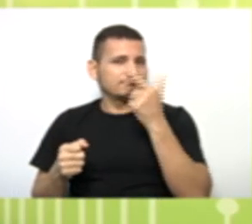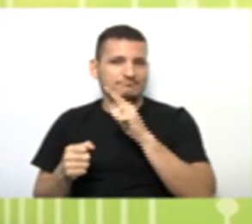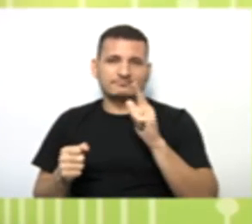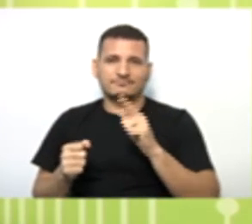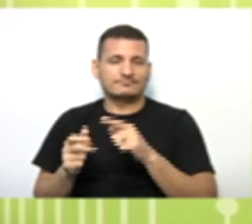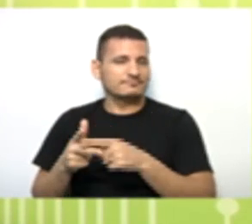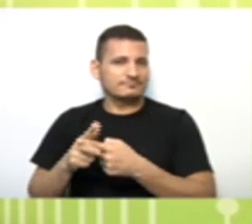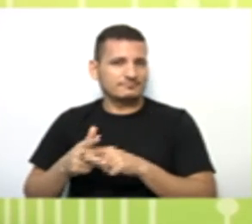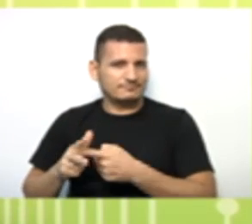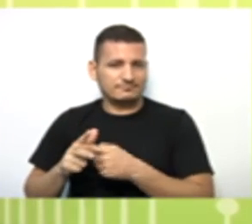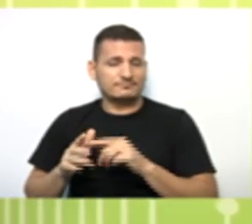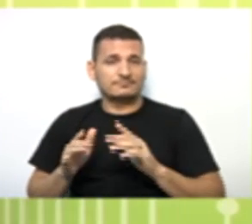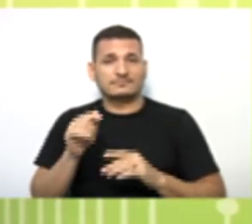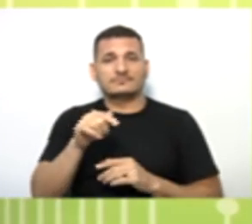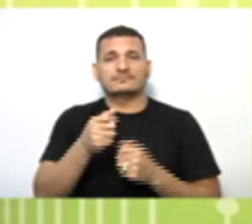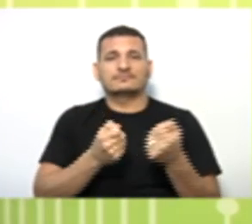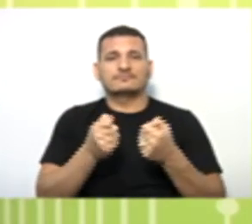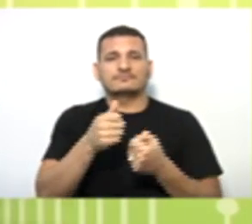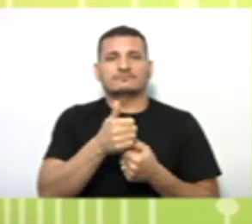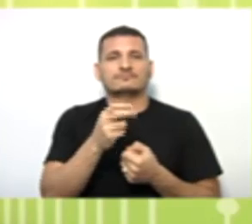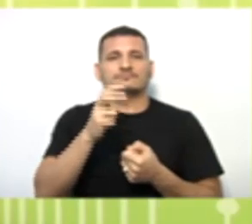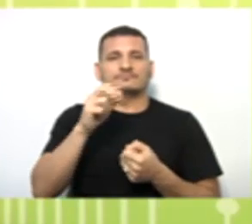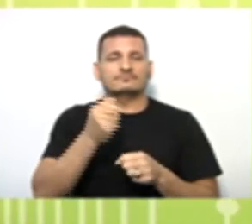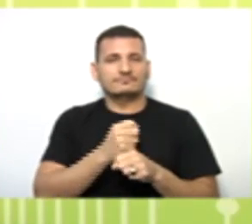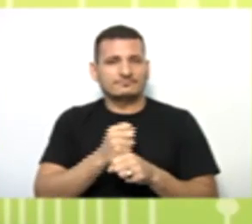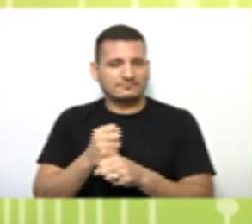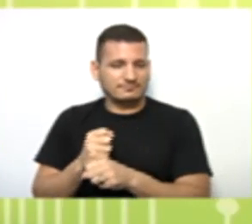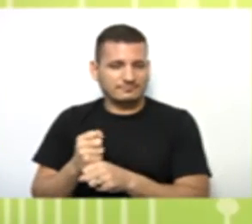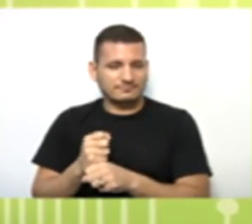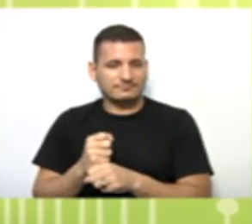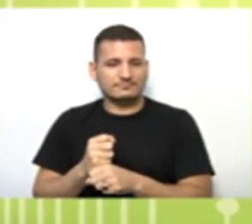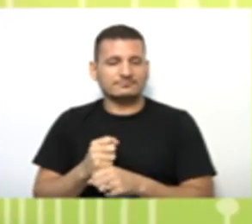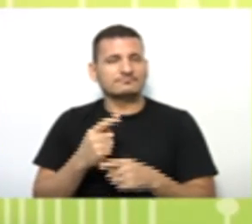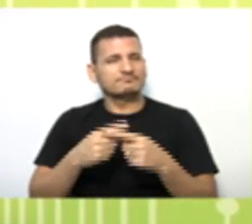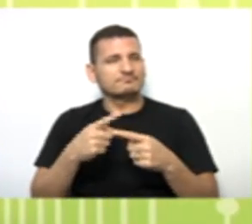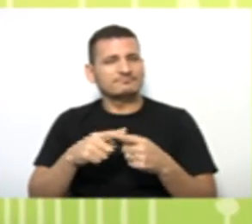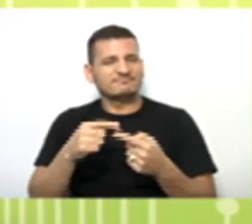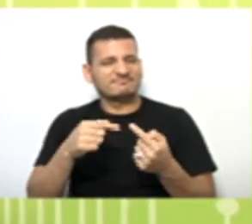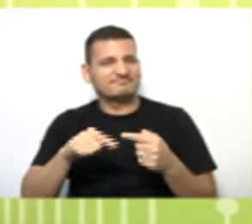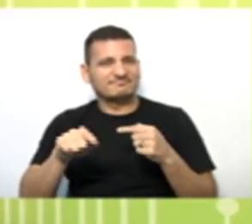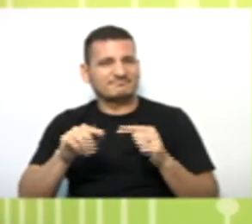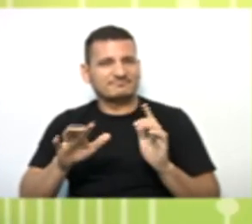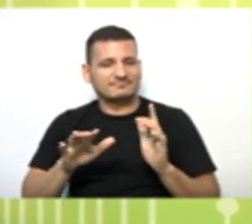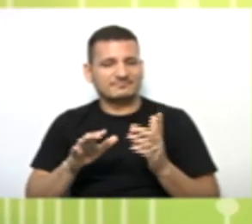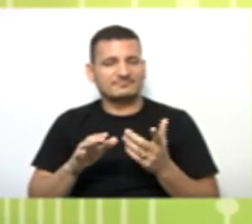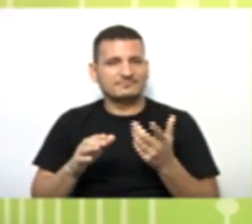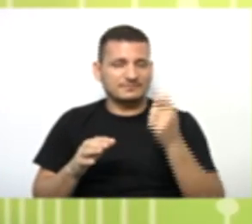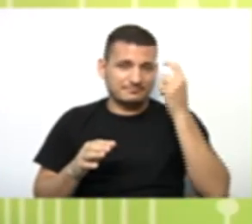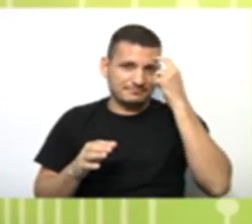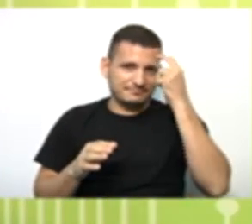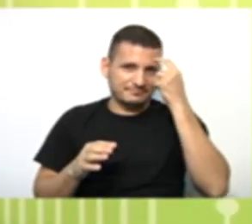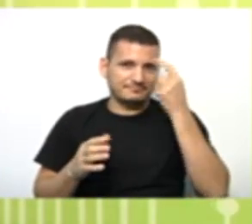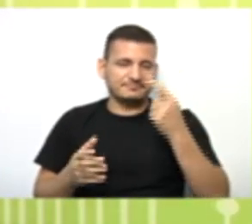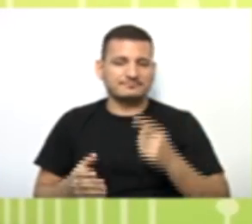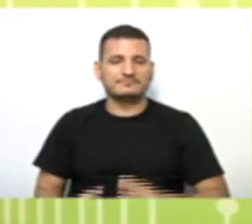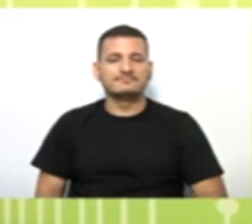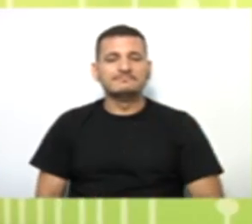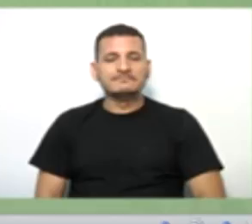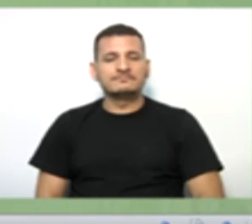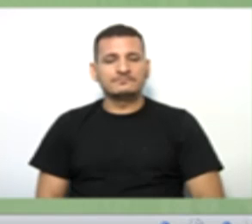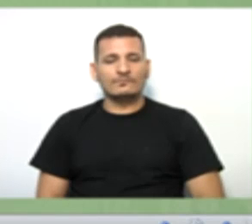já há 150 anos, eu acho, né, professor? Por aí. Aí, por que isso não se encaixa, será, né? É uma questão para vocês pensar nisso daí. Mas vamos